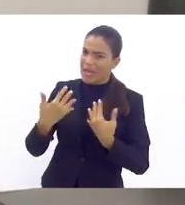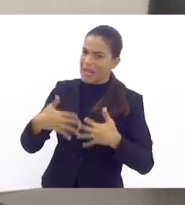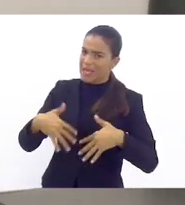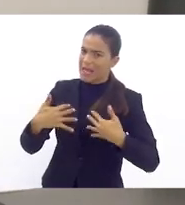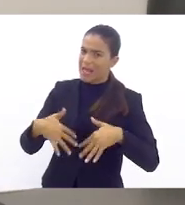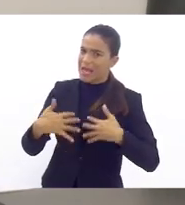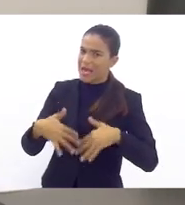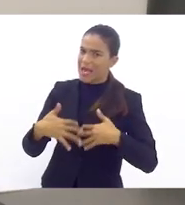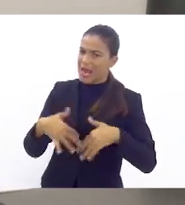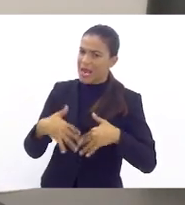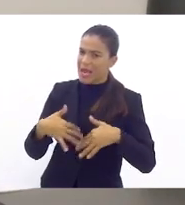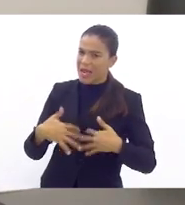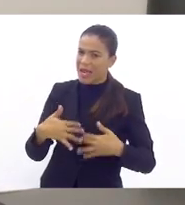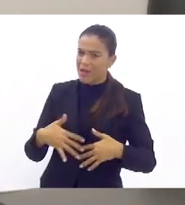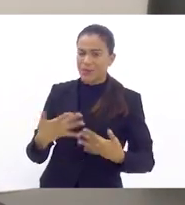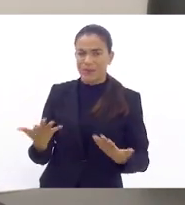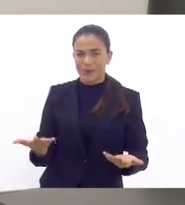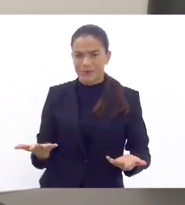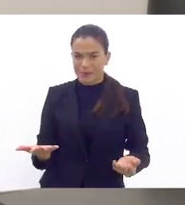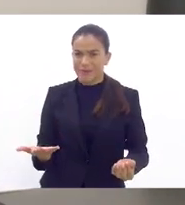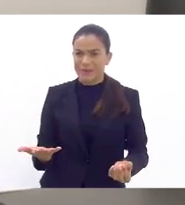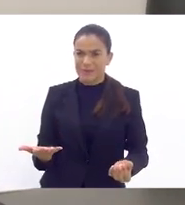caro o fato